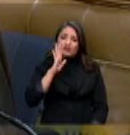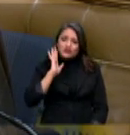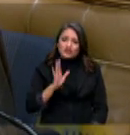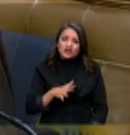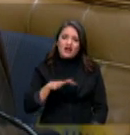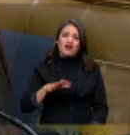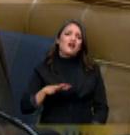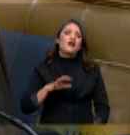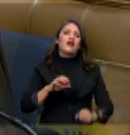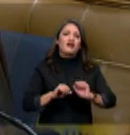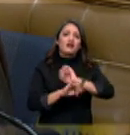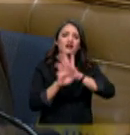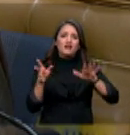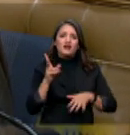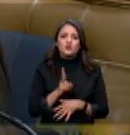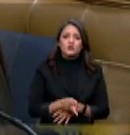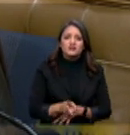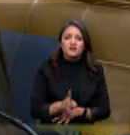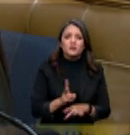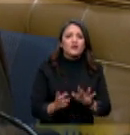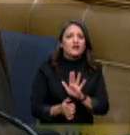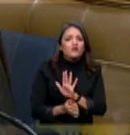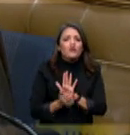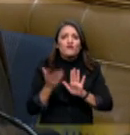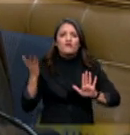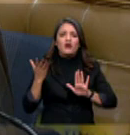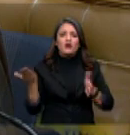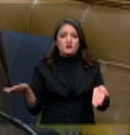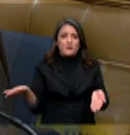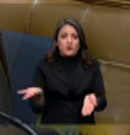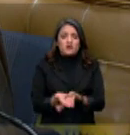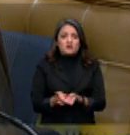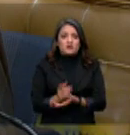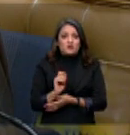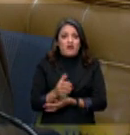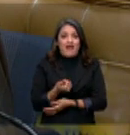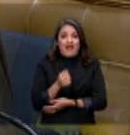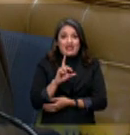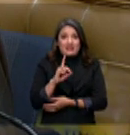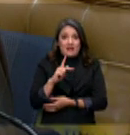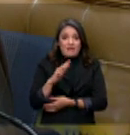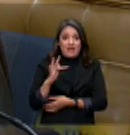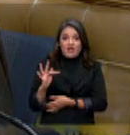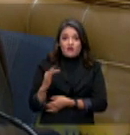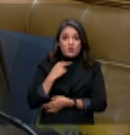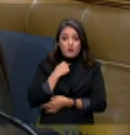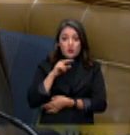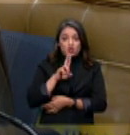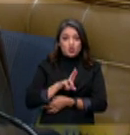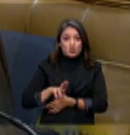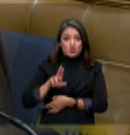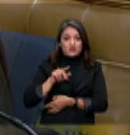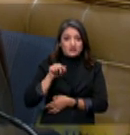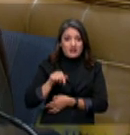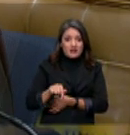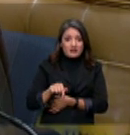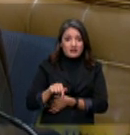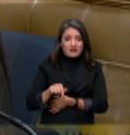sólida, materializada em diversos precedentes, no sentido de que a DPF não pode ser utilizada como